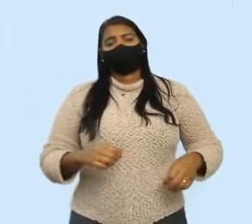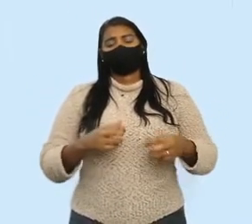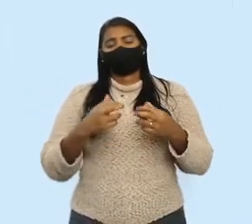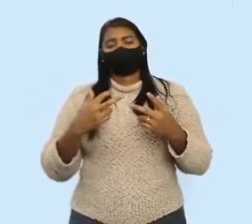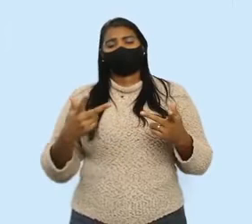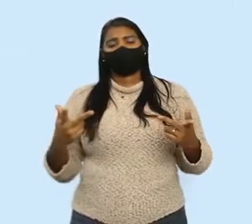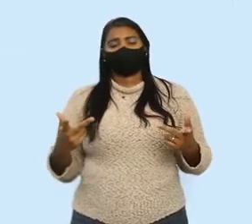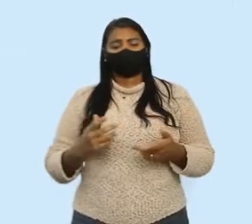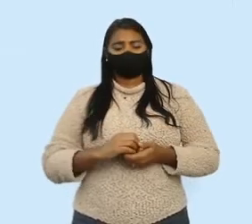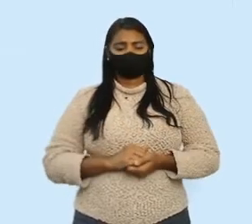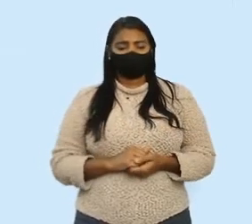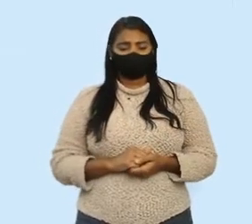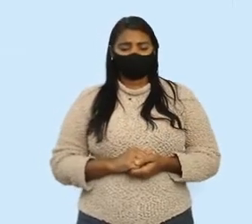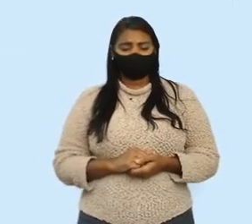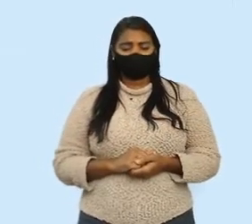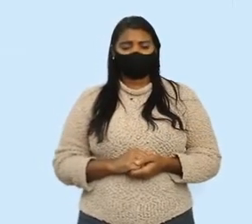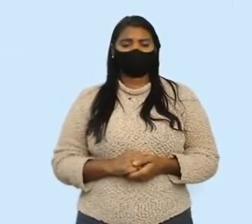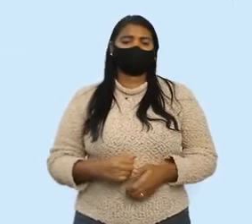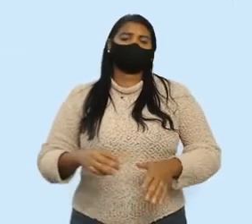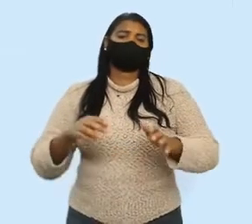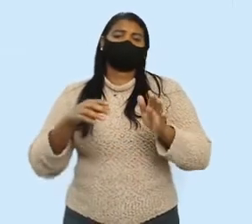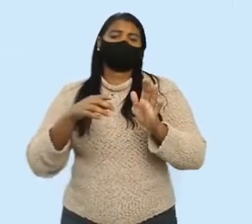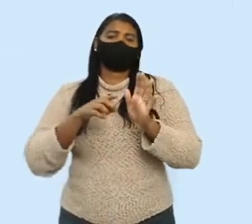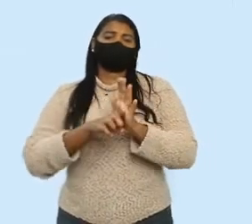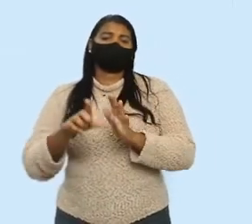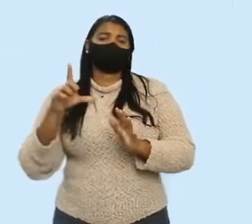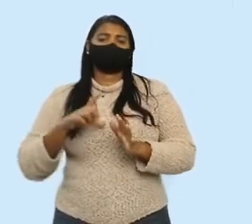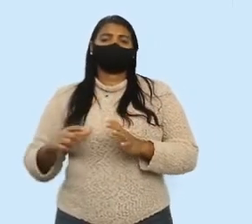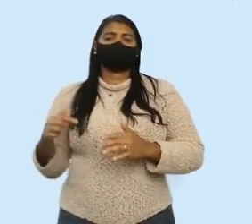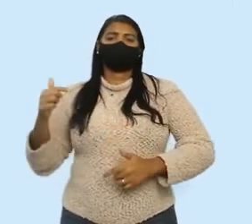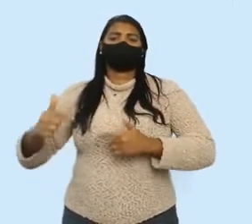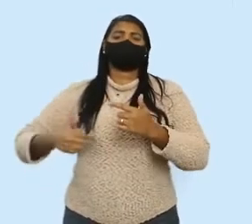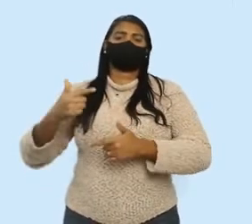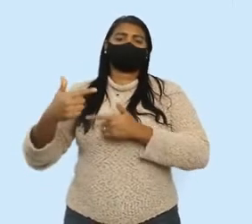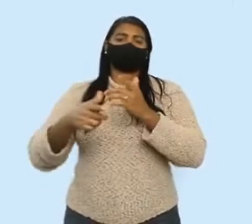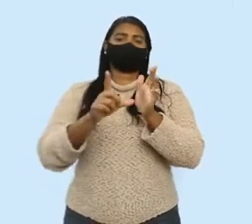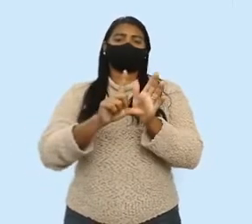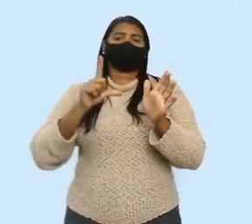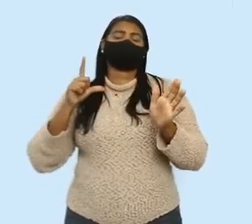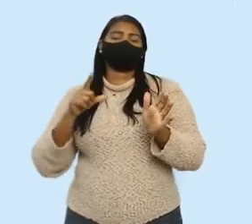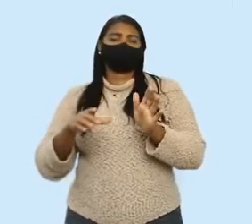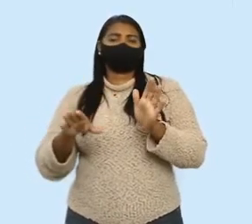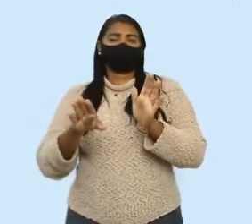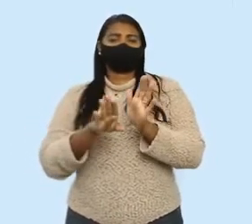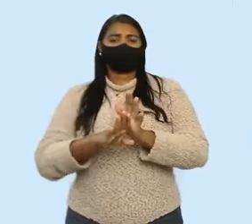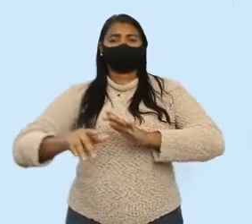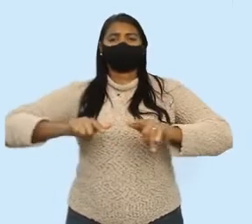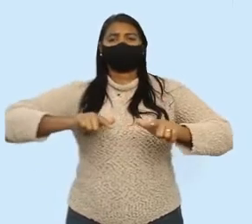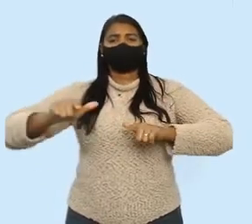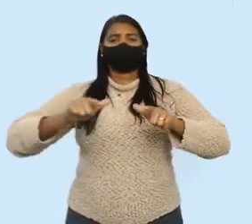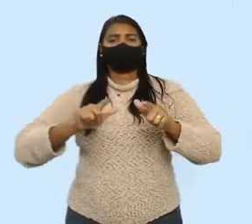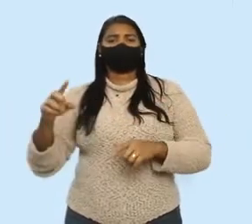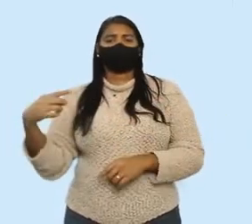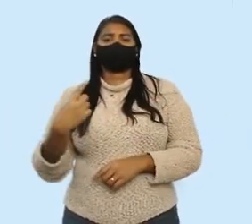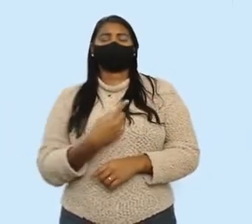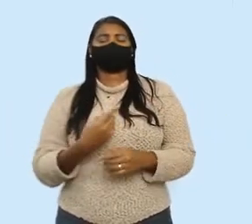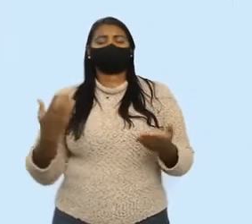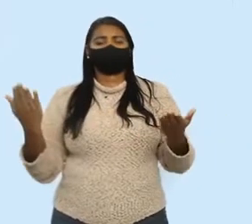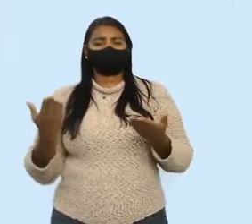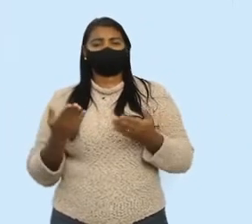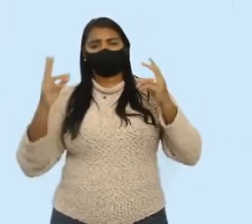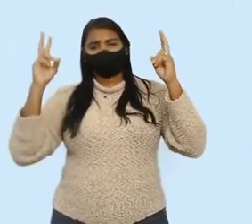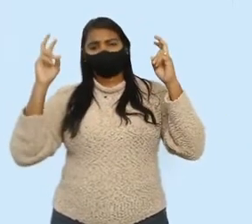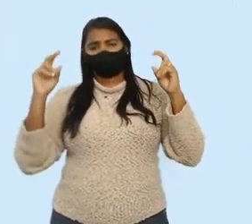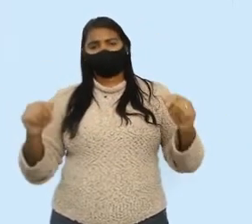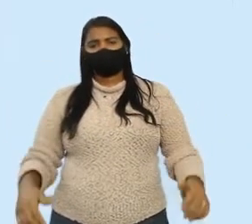várias questões que vão ter avanço antes da chegada desse trabalhismo que nós estamos